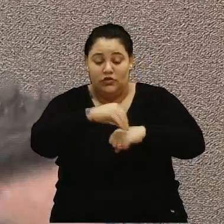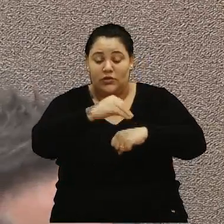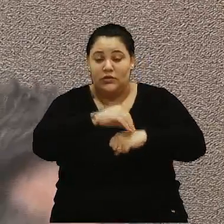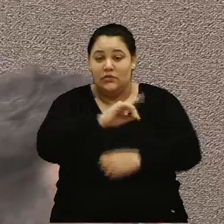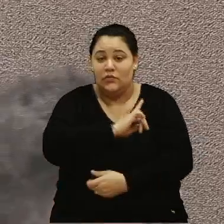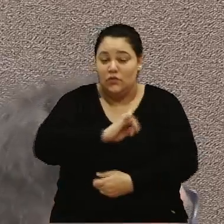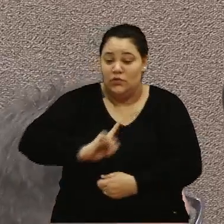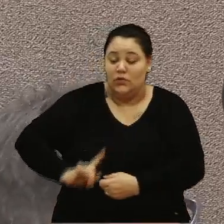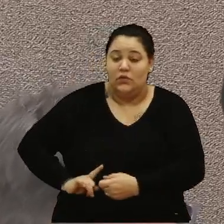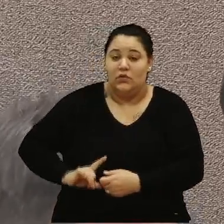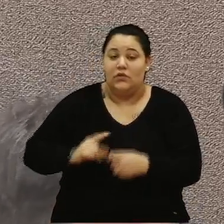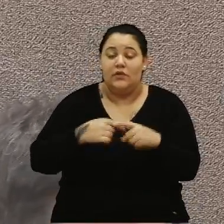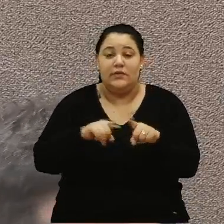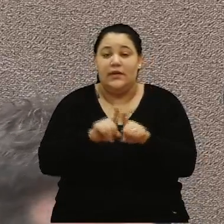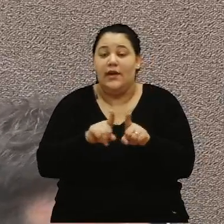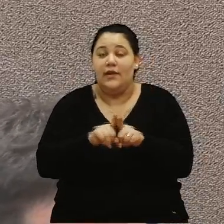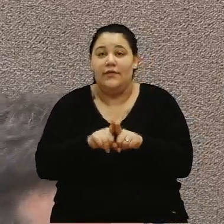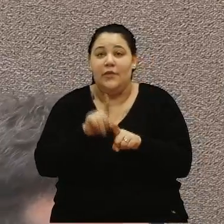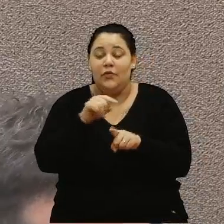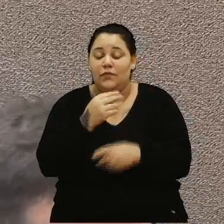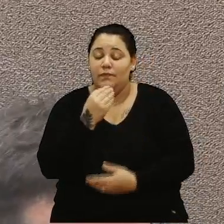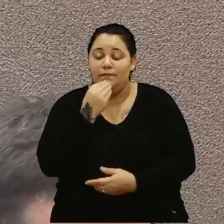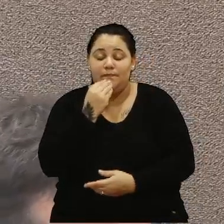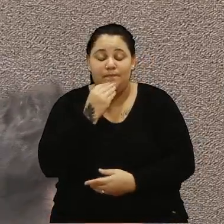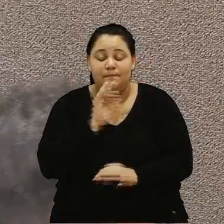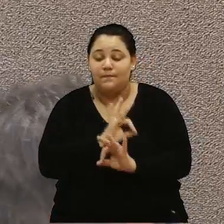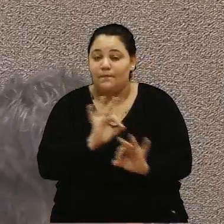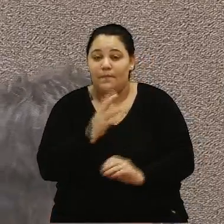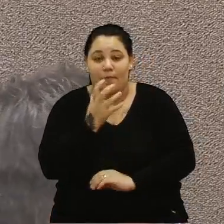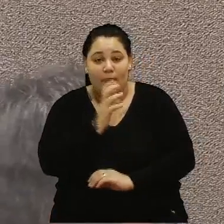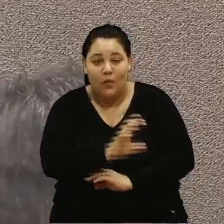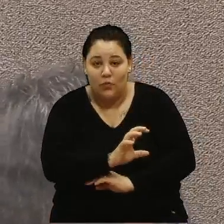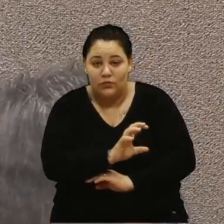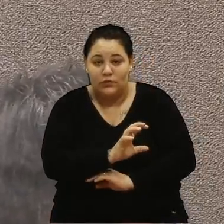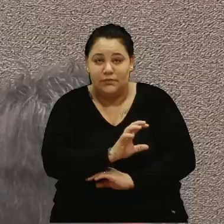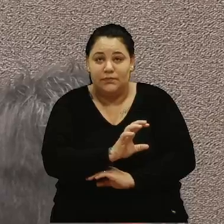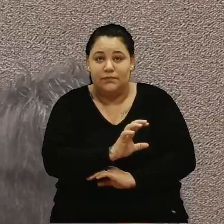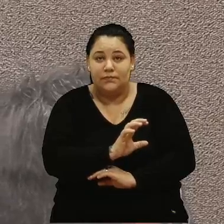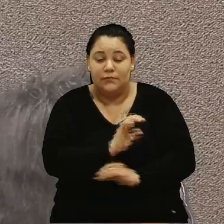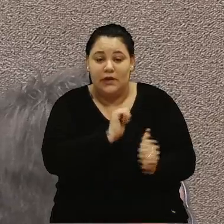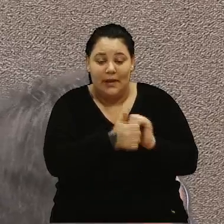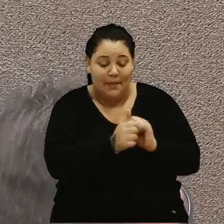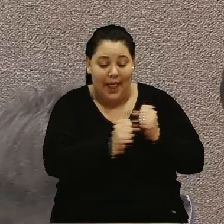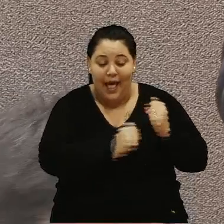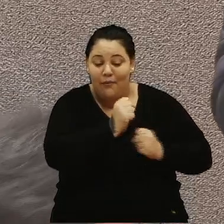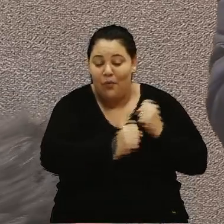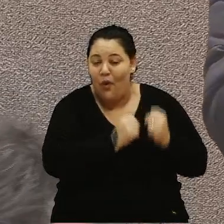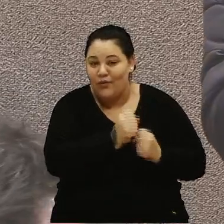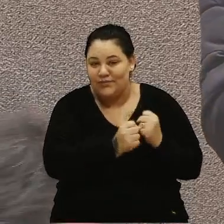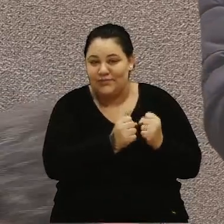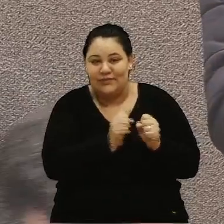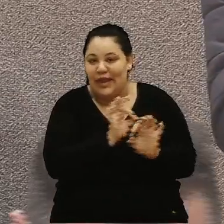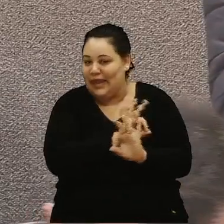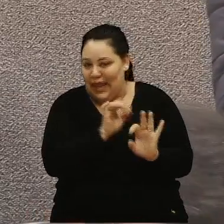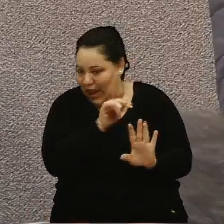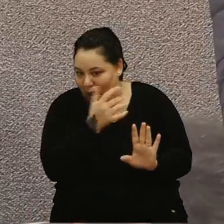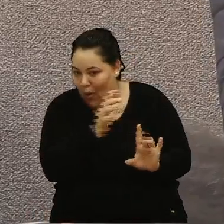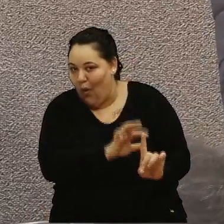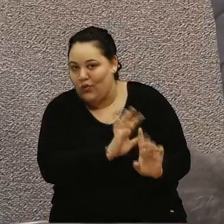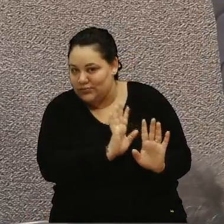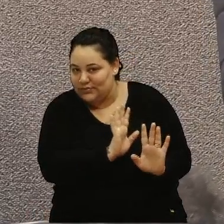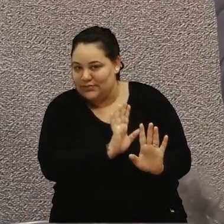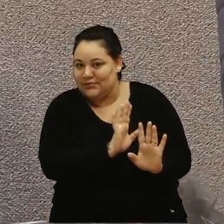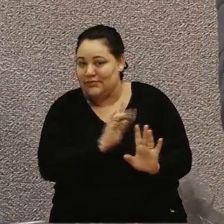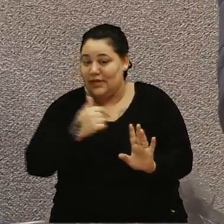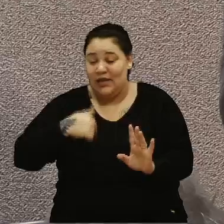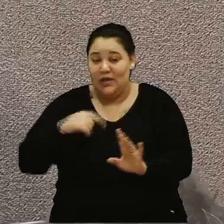Por óbvio, ninguém aqui é contra corredor, que fique muito... Eu não sou um competidor, mas gosto de correr nas